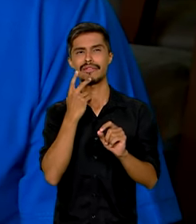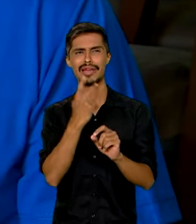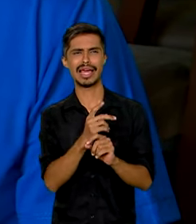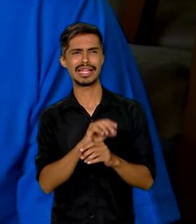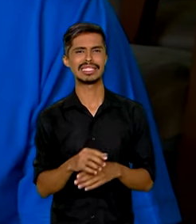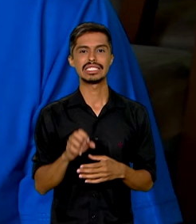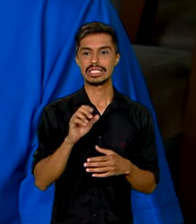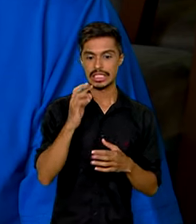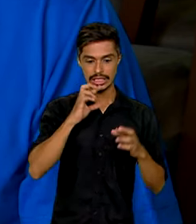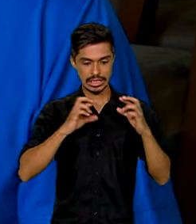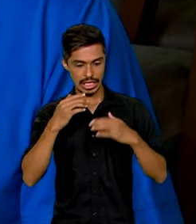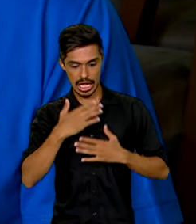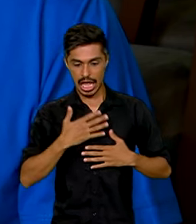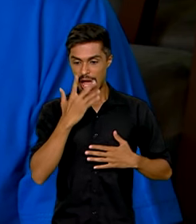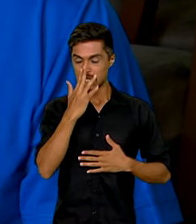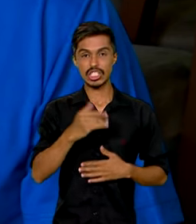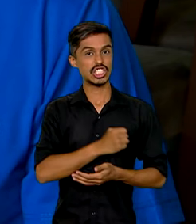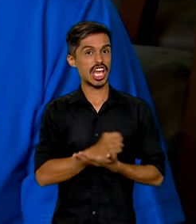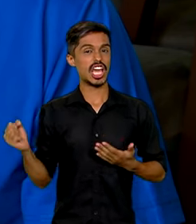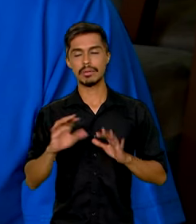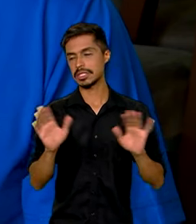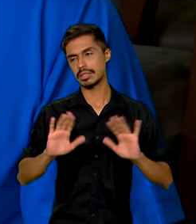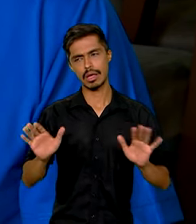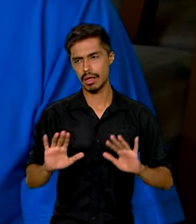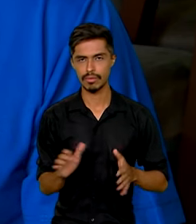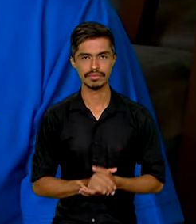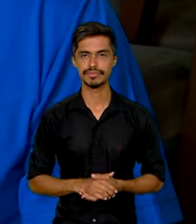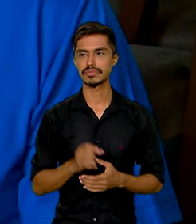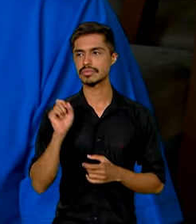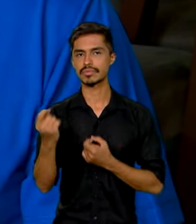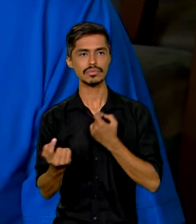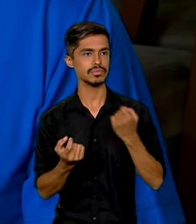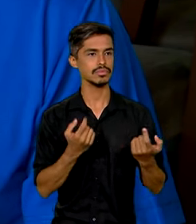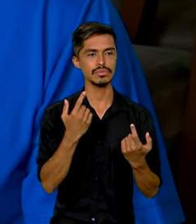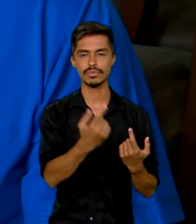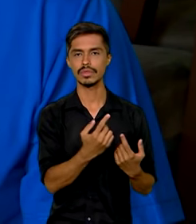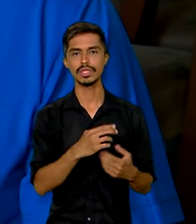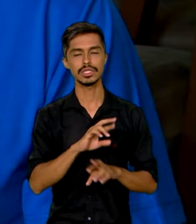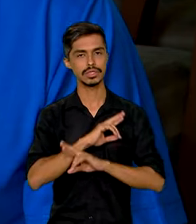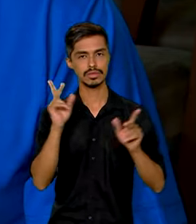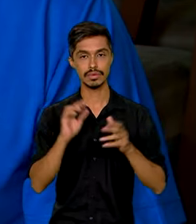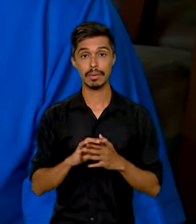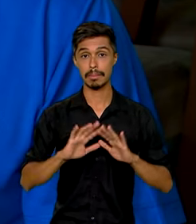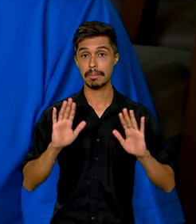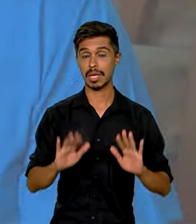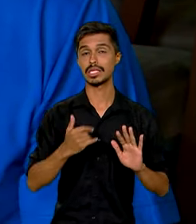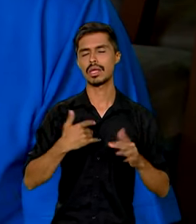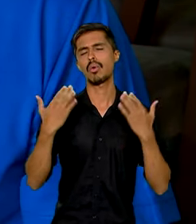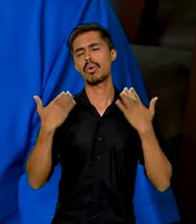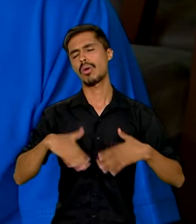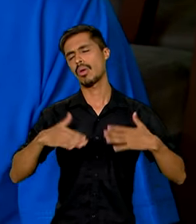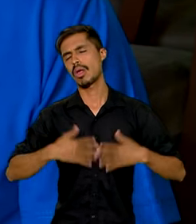CA já acha que é o fim da vida, né? E não é. Né? Cada caso é um caso diferente, né? Mas eu estava tranquilo,